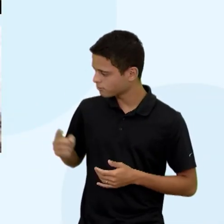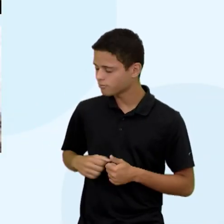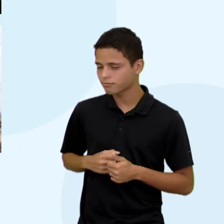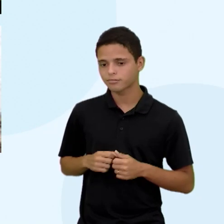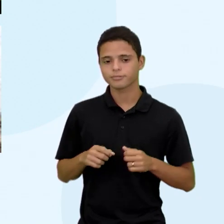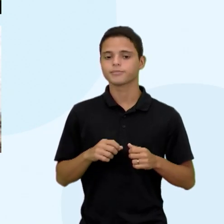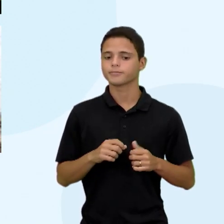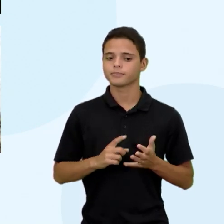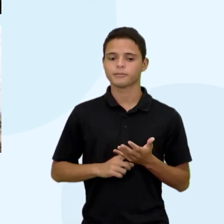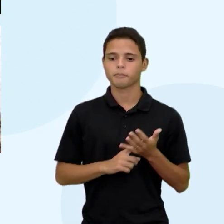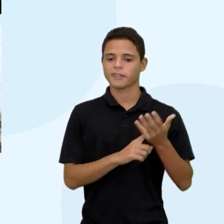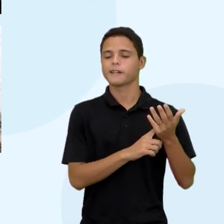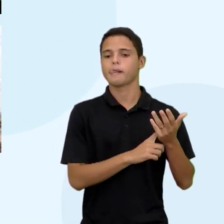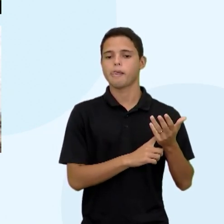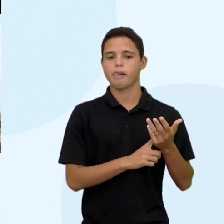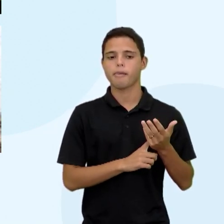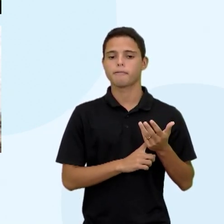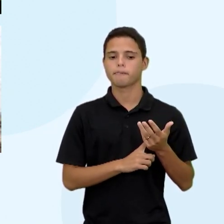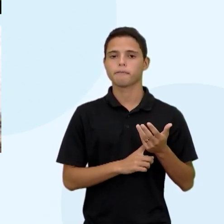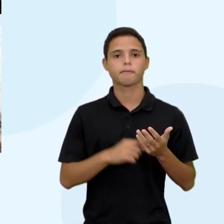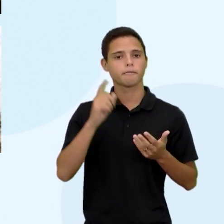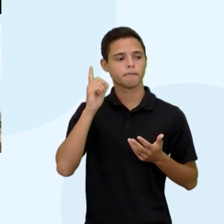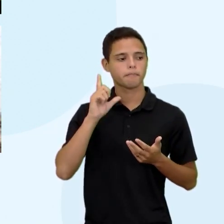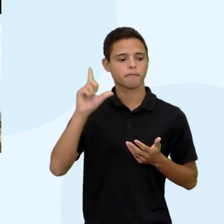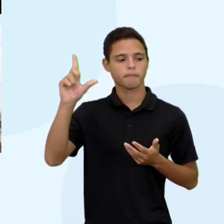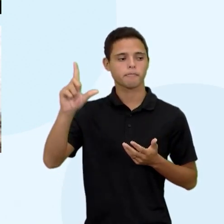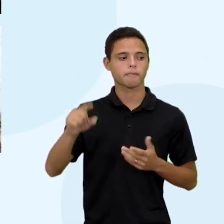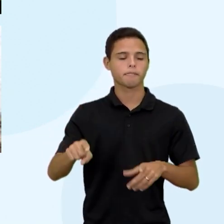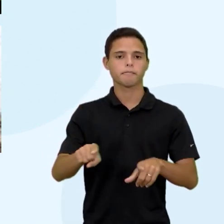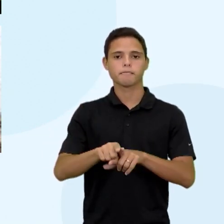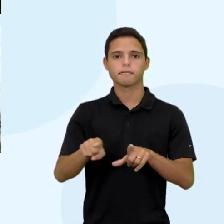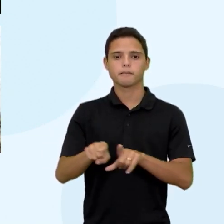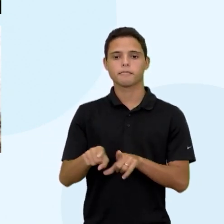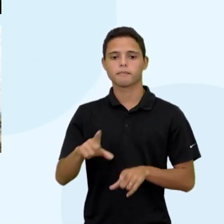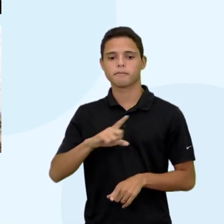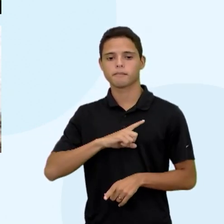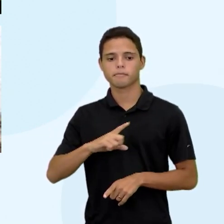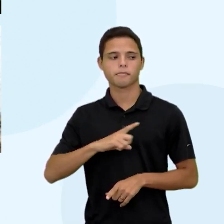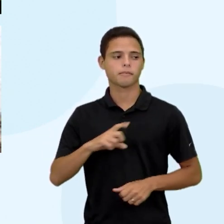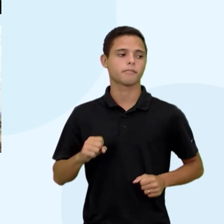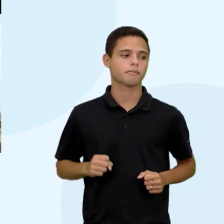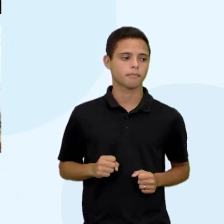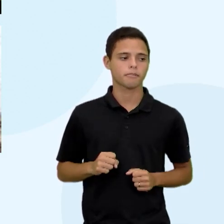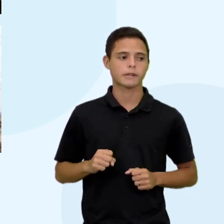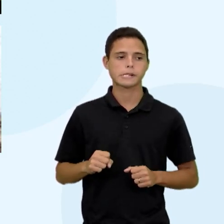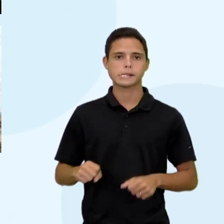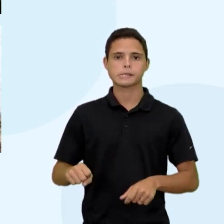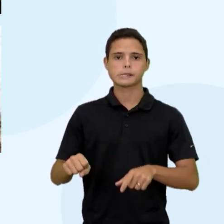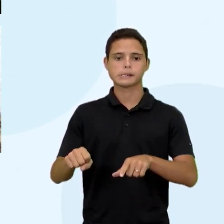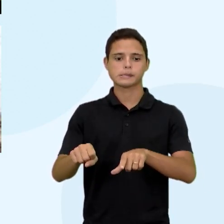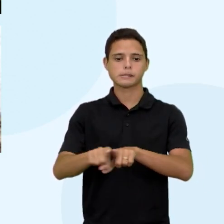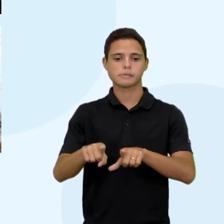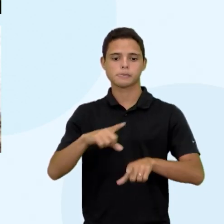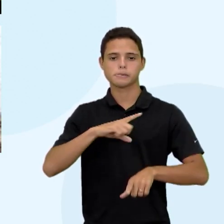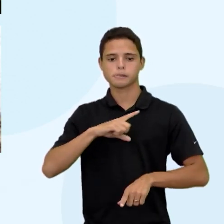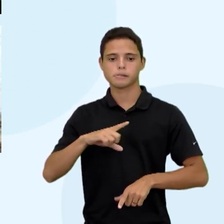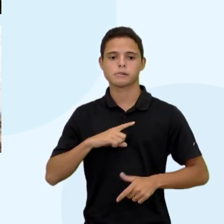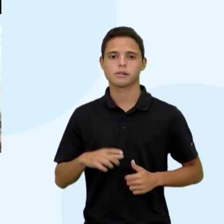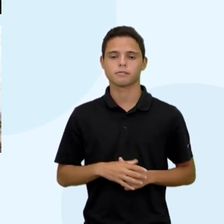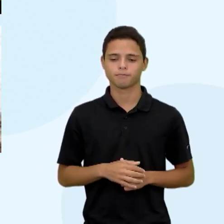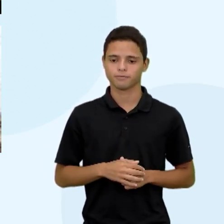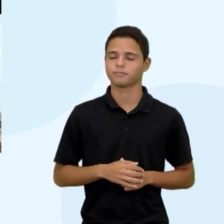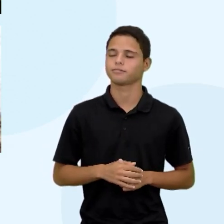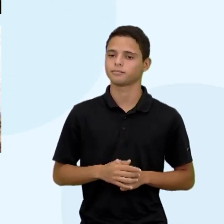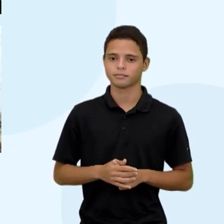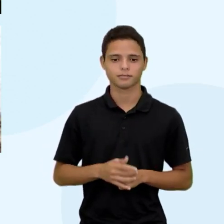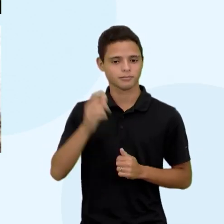tem pouca mobilidade, mas ele é um rolo, então o roller mouse funciona como mouse, tá?